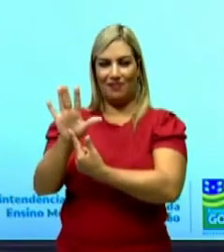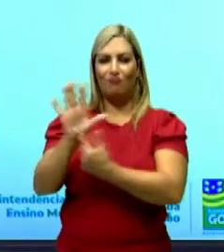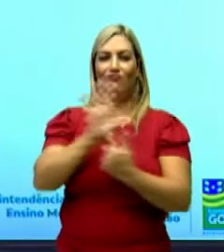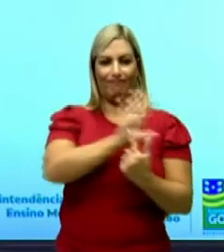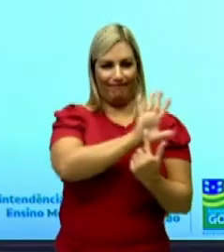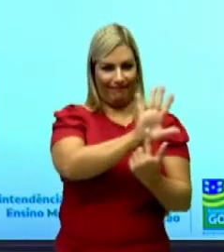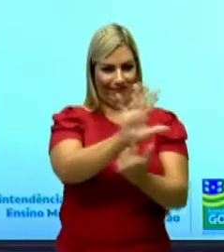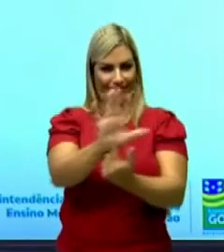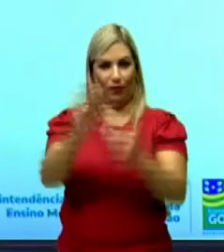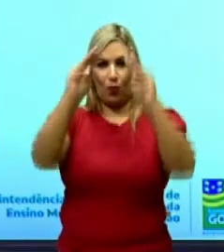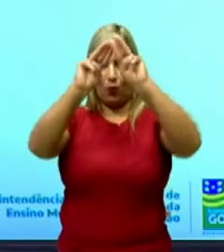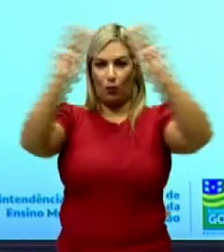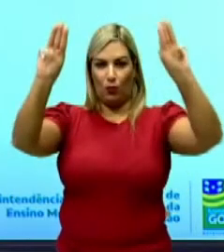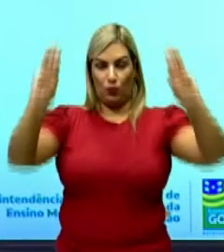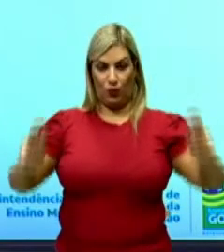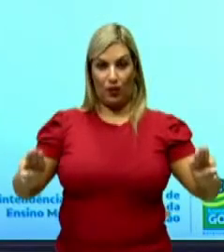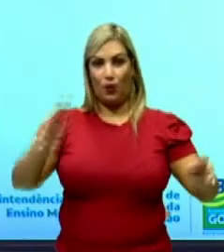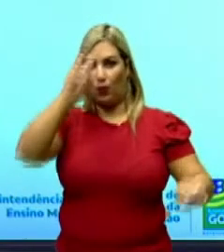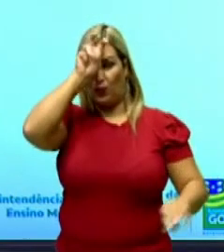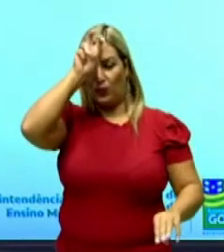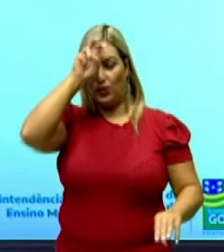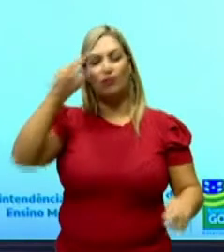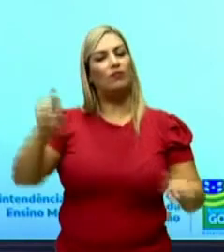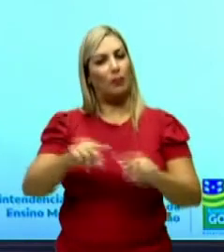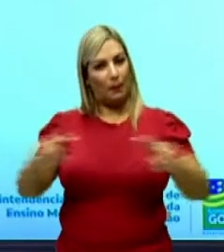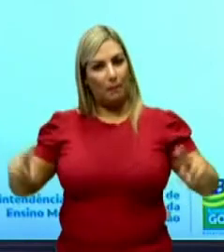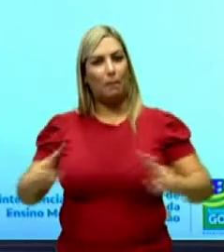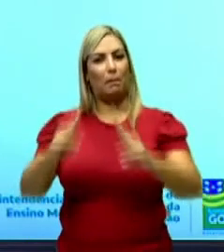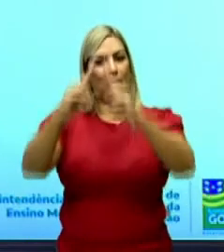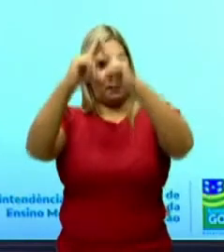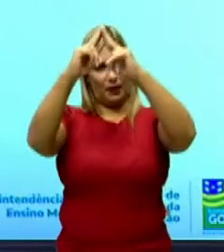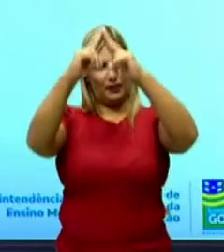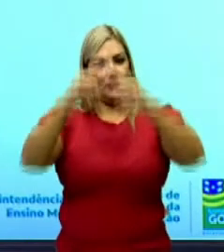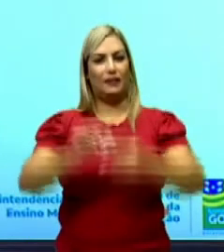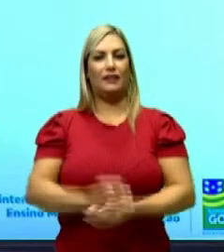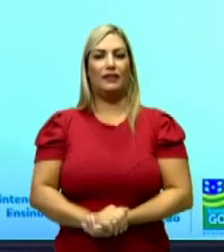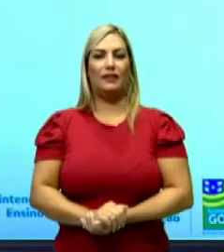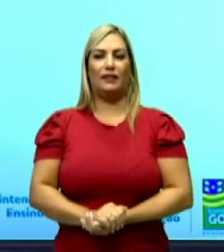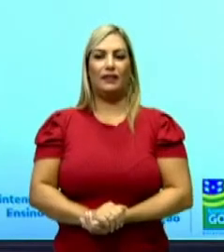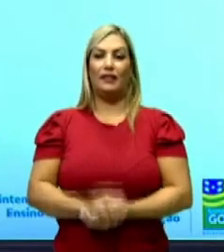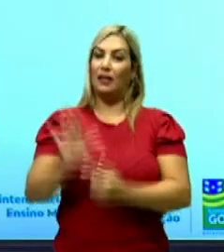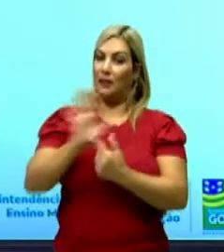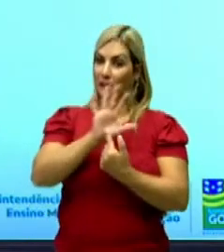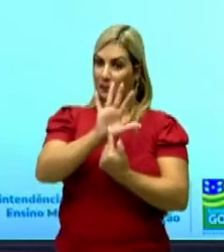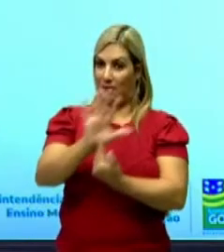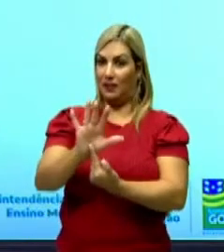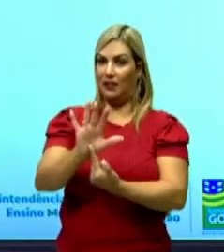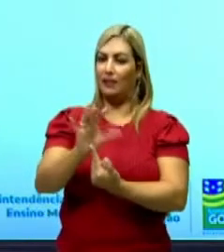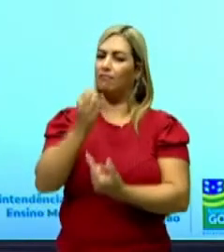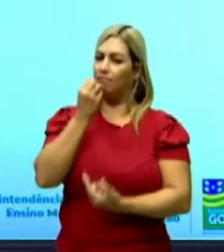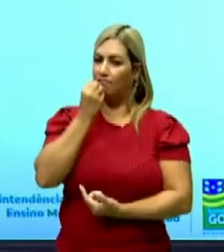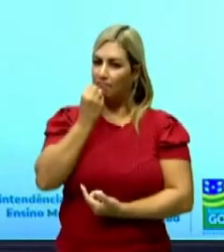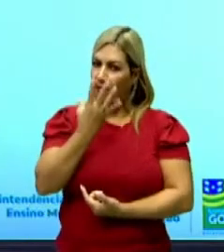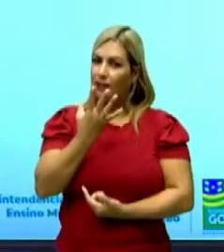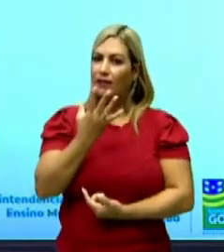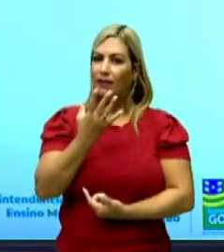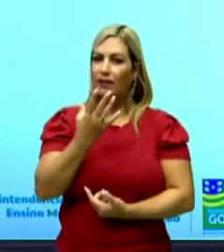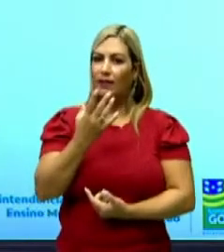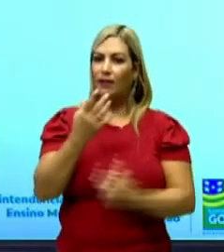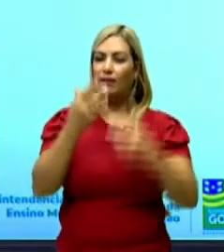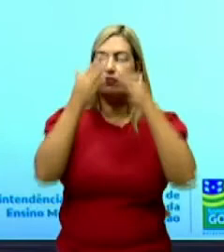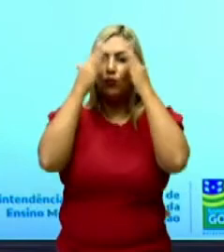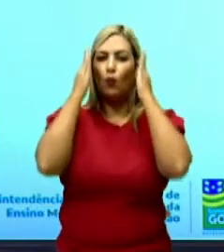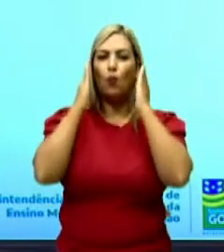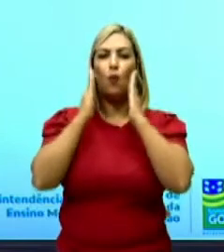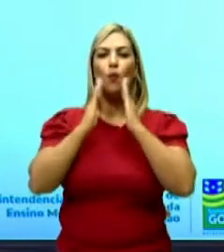que ocorreu no museu do louvre no egito em paris e e mostra muito bem o